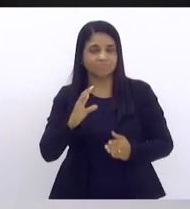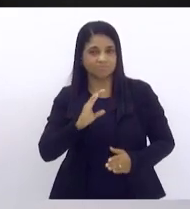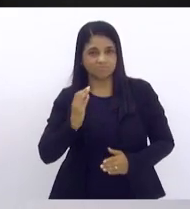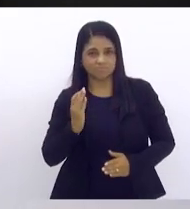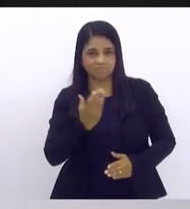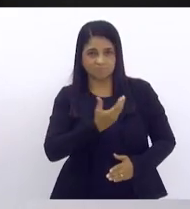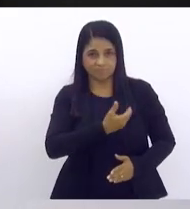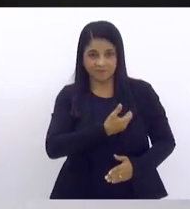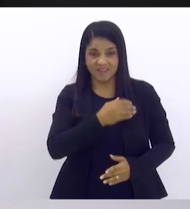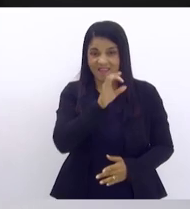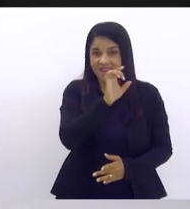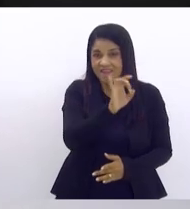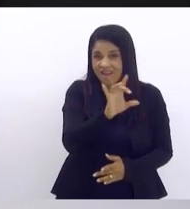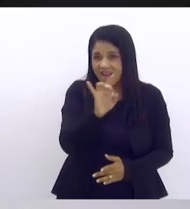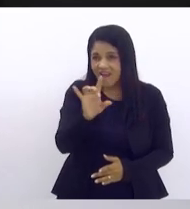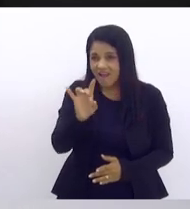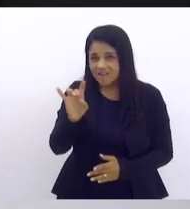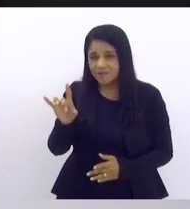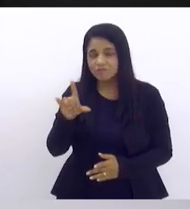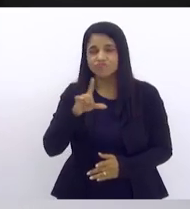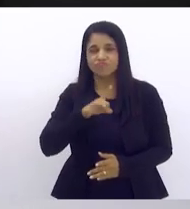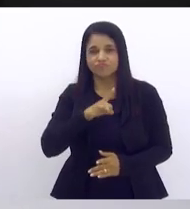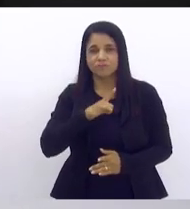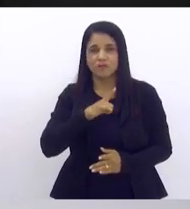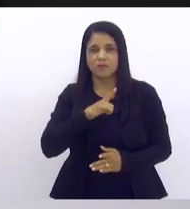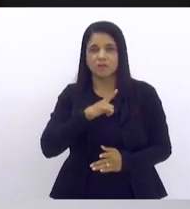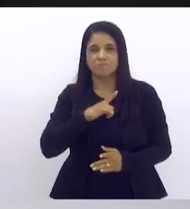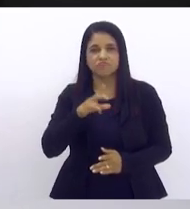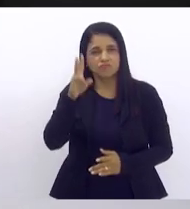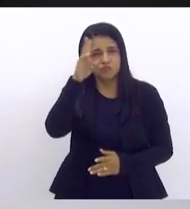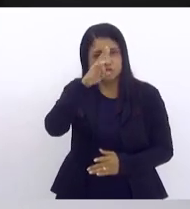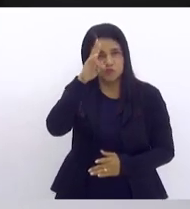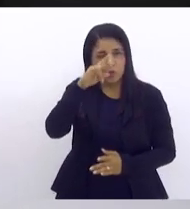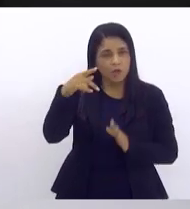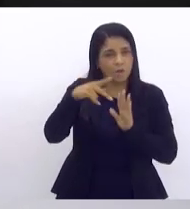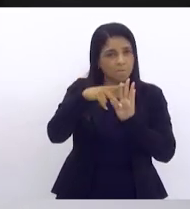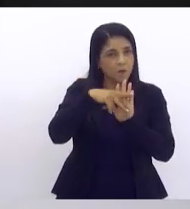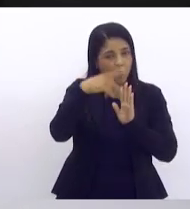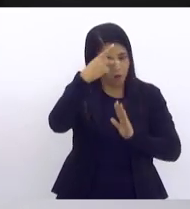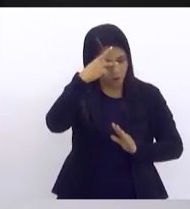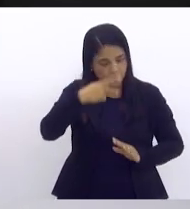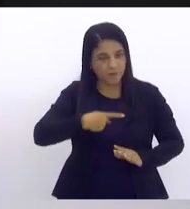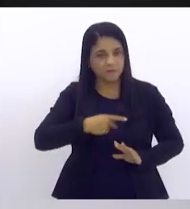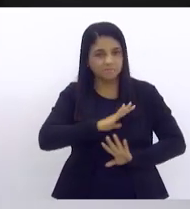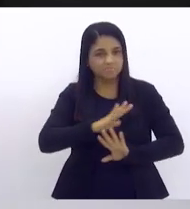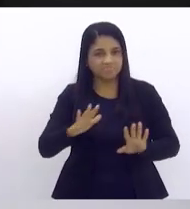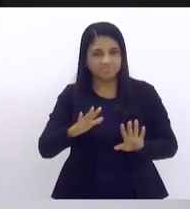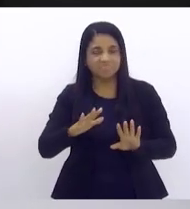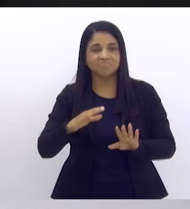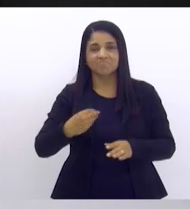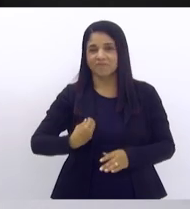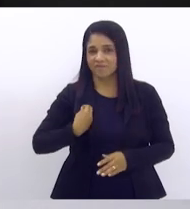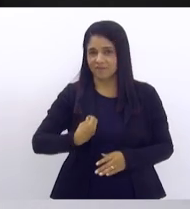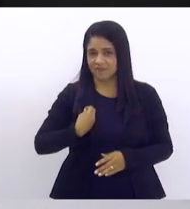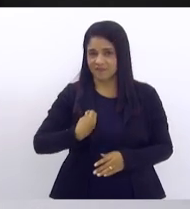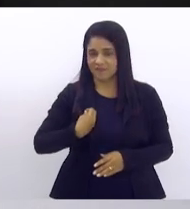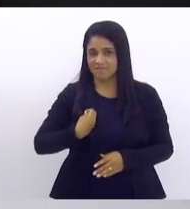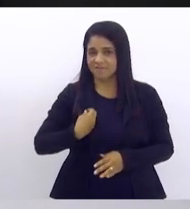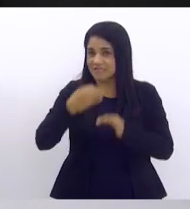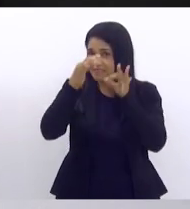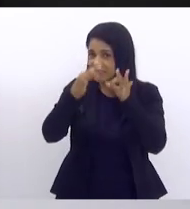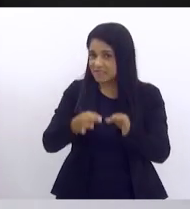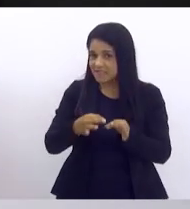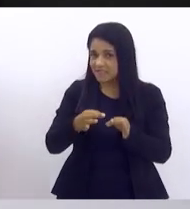um que está aqui, tem a sua própria história de vida e tenho absoluta certeza, uma história